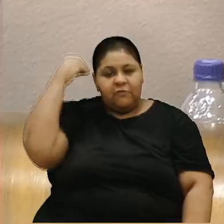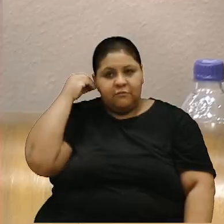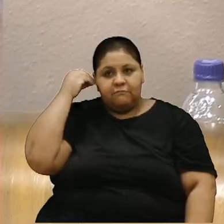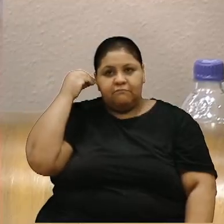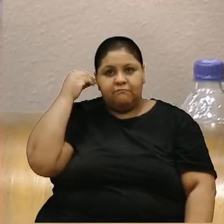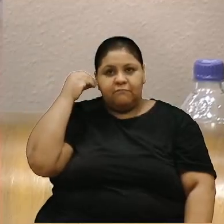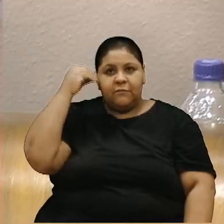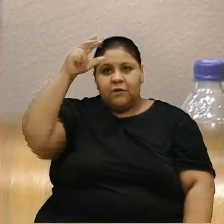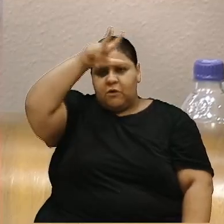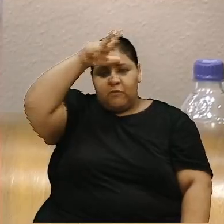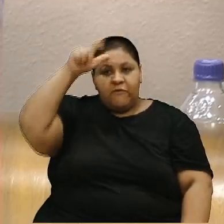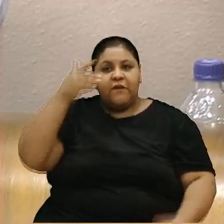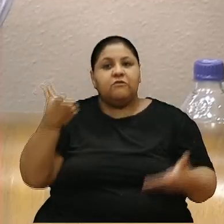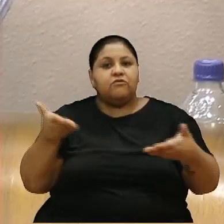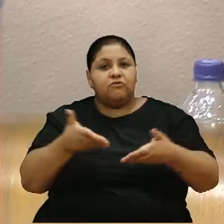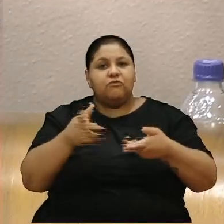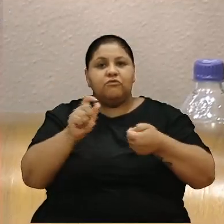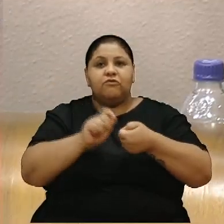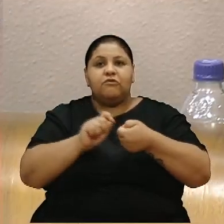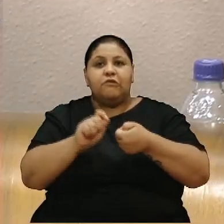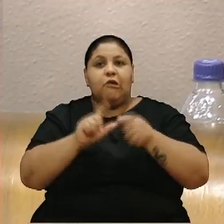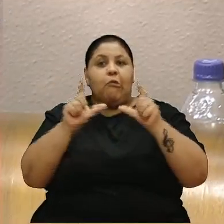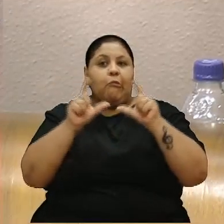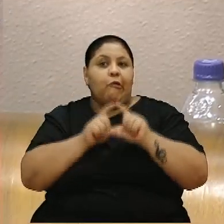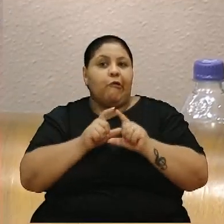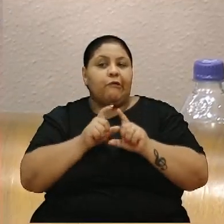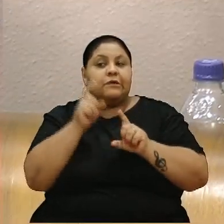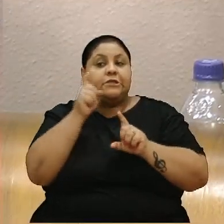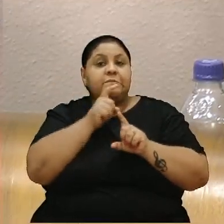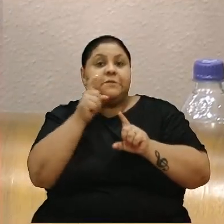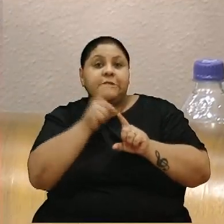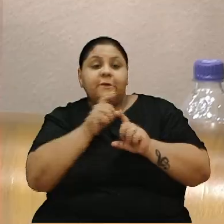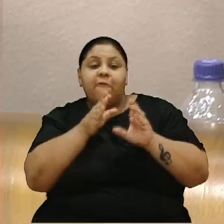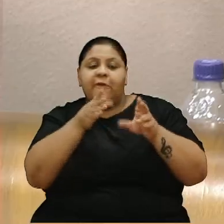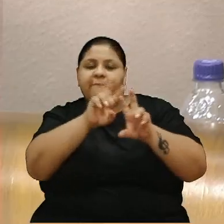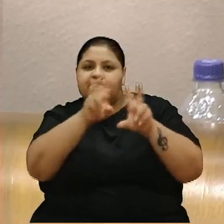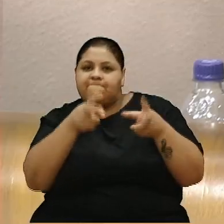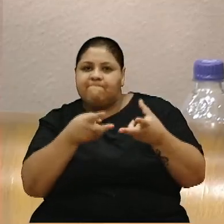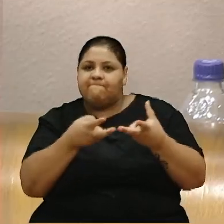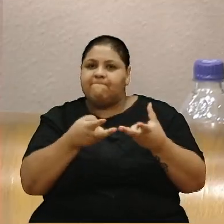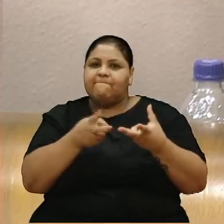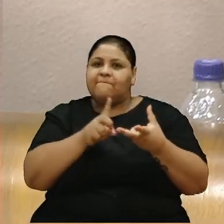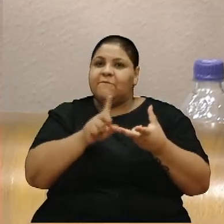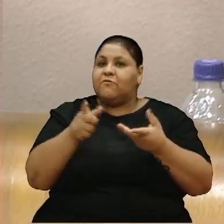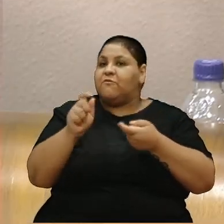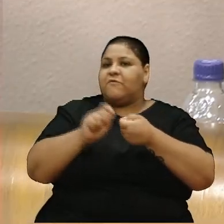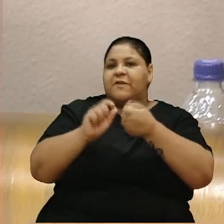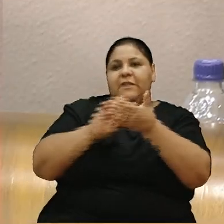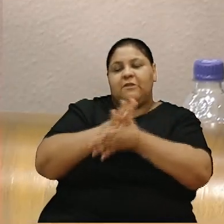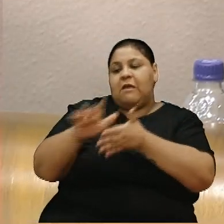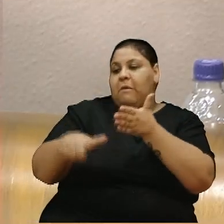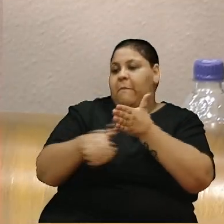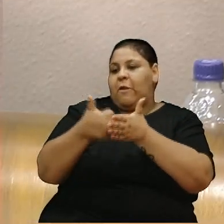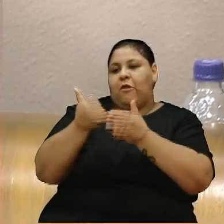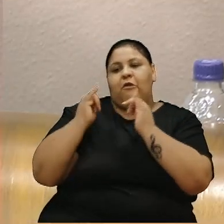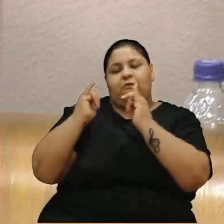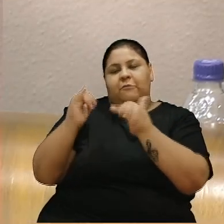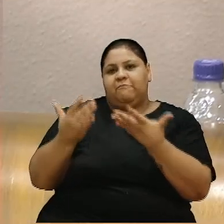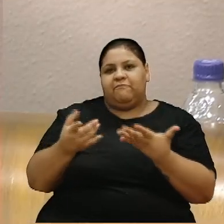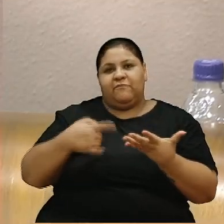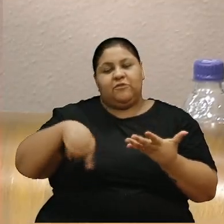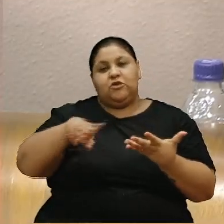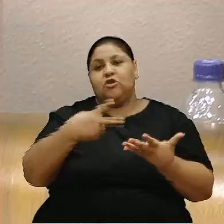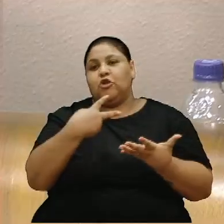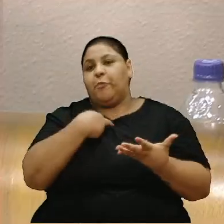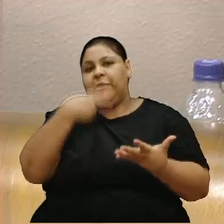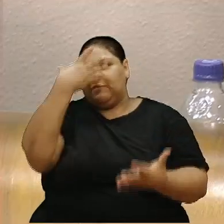nosso prefeito já fez também um pouco de demagogia em cima desse tema. E pouco foi feito ou nada para melhorar o nosso transporte. Então, nós não